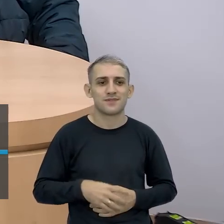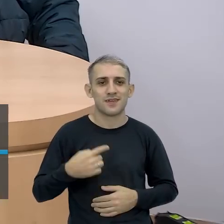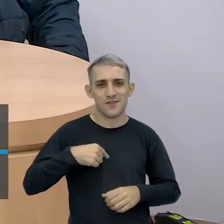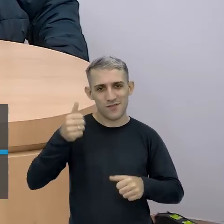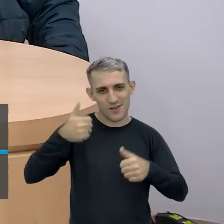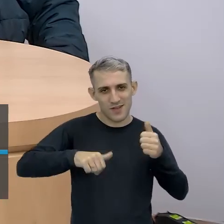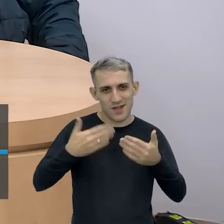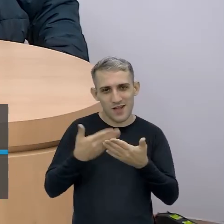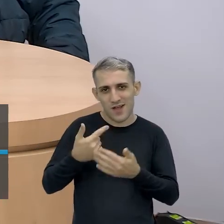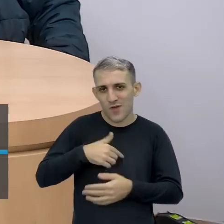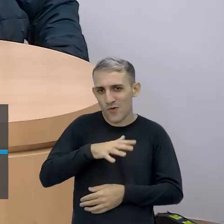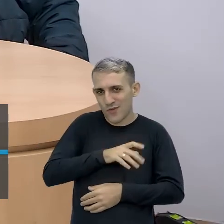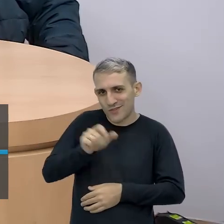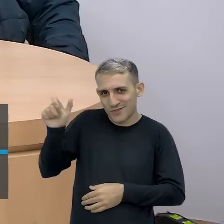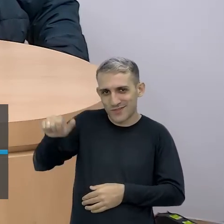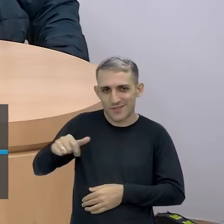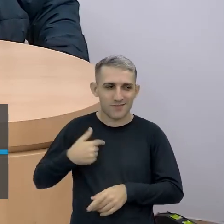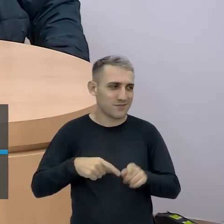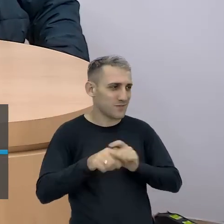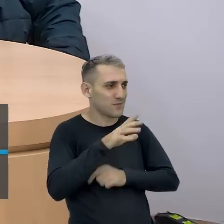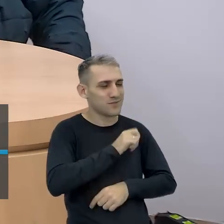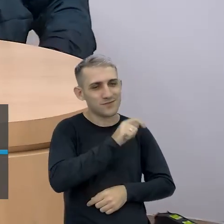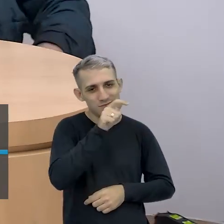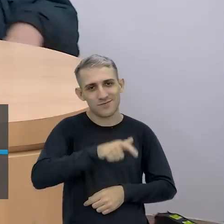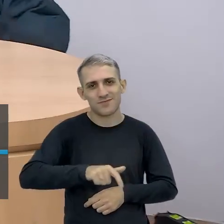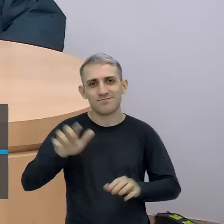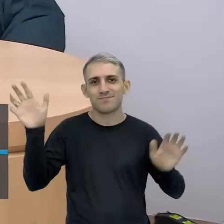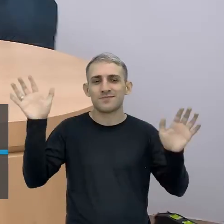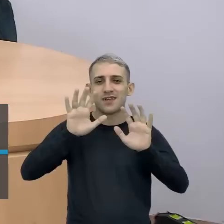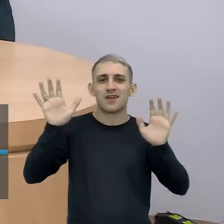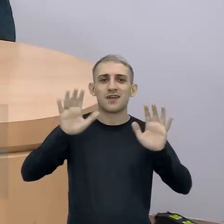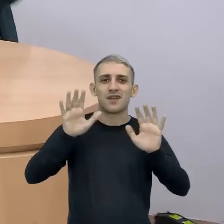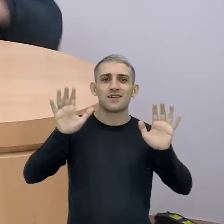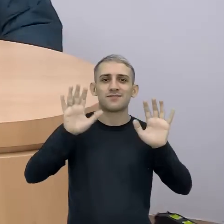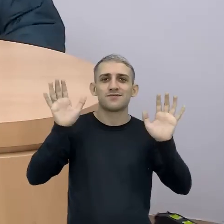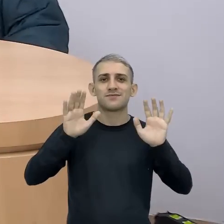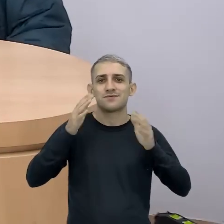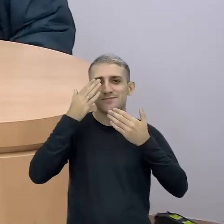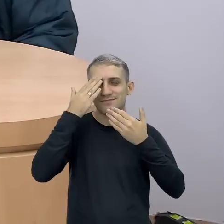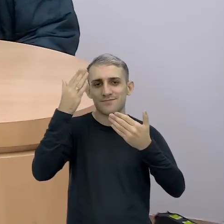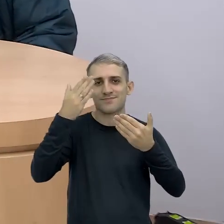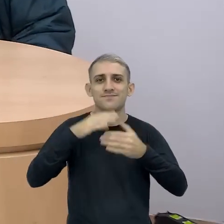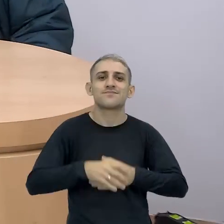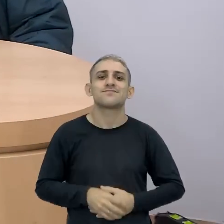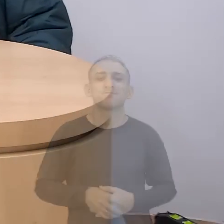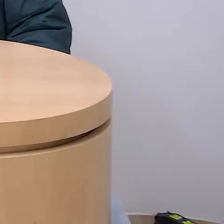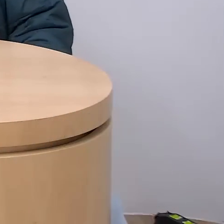aula, gostei de você. Eu também gostei de você. Tchau, gente, valeu, tchau, tchau, valeu. Obrigado.